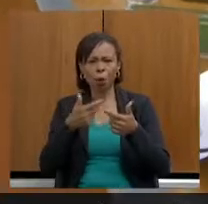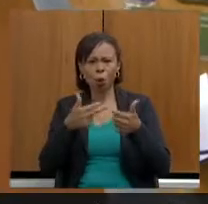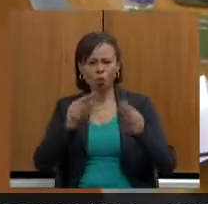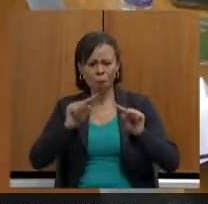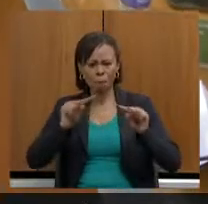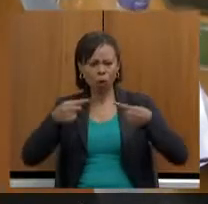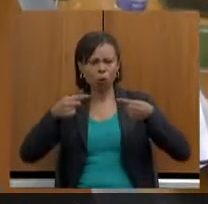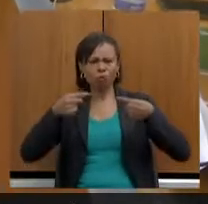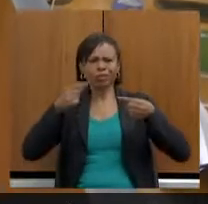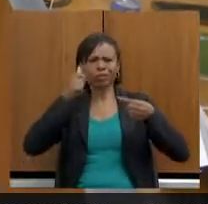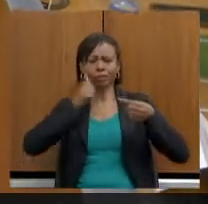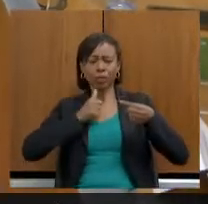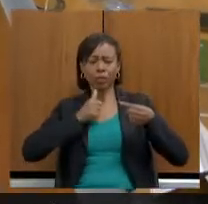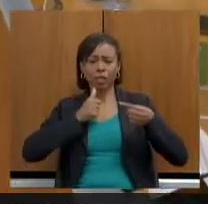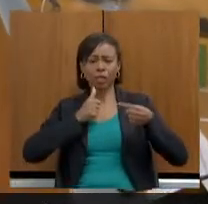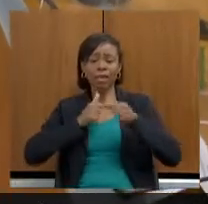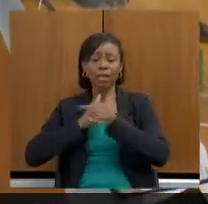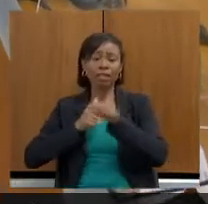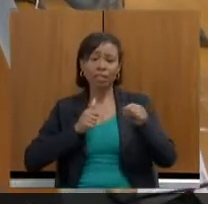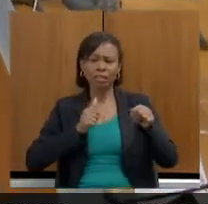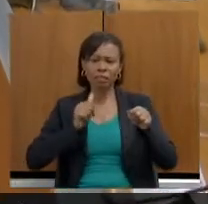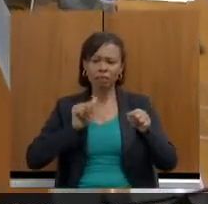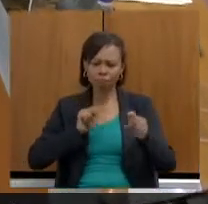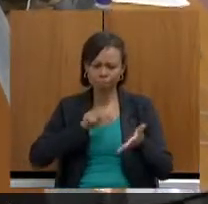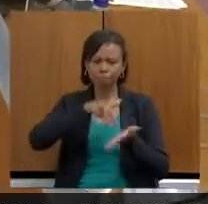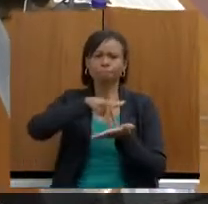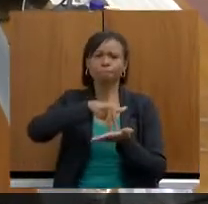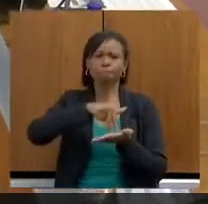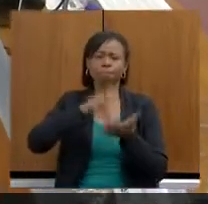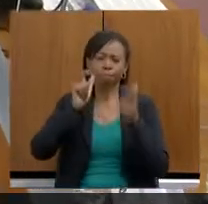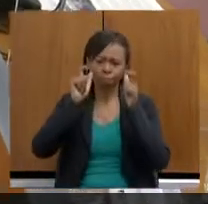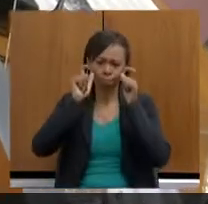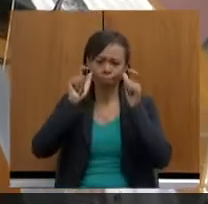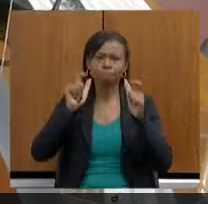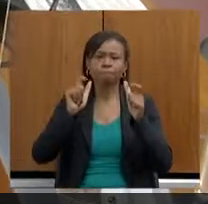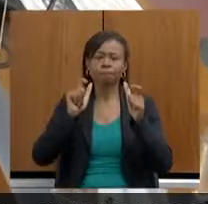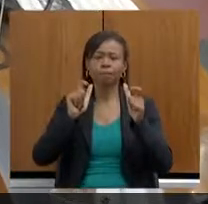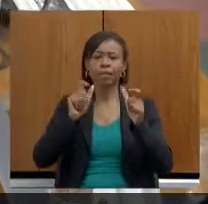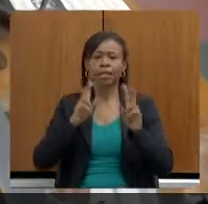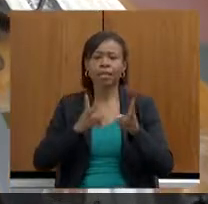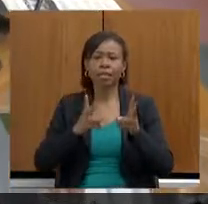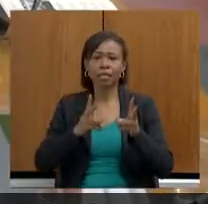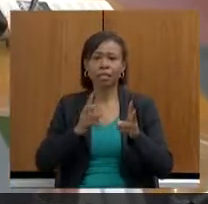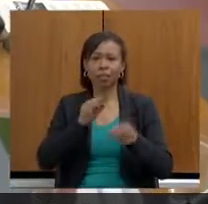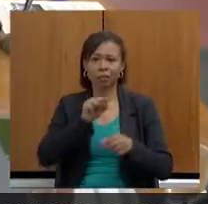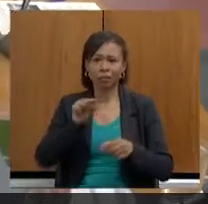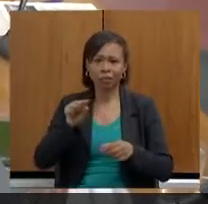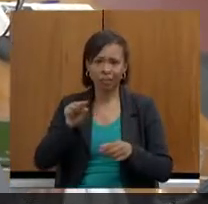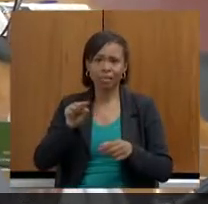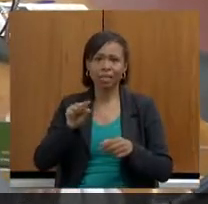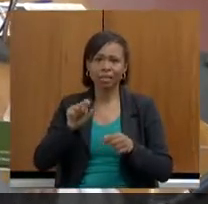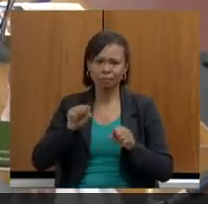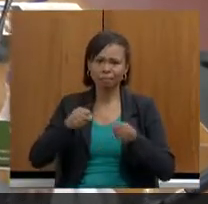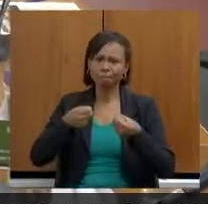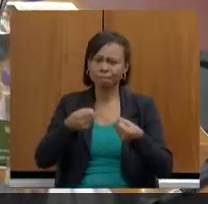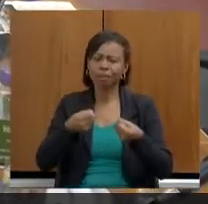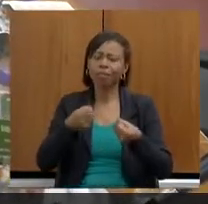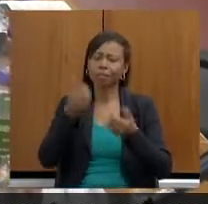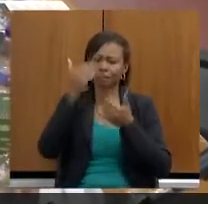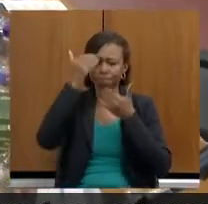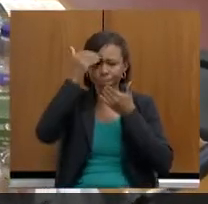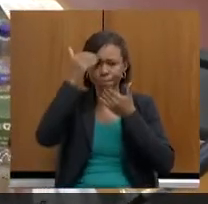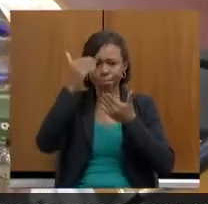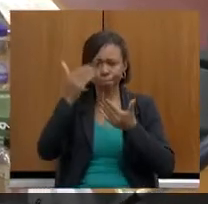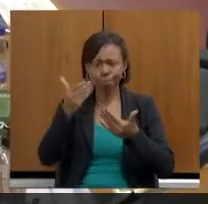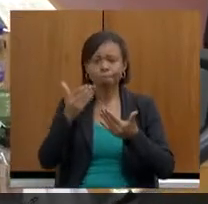Laura ele tá sempre antenado acho que antes da gente falar ele já tá pulando na nossa frente e a gente agradece muito